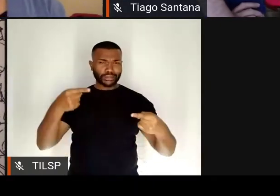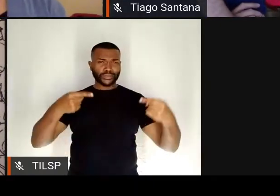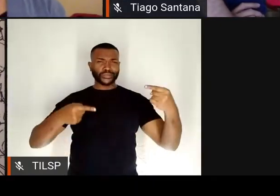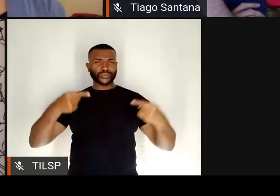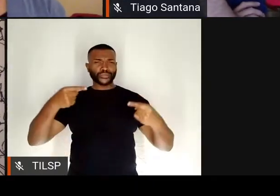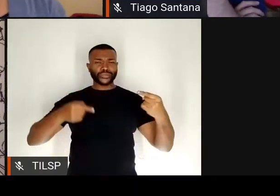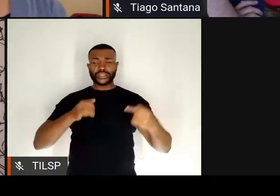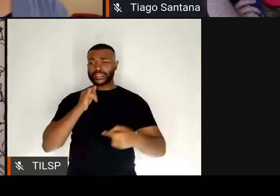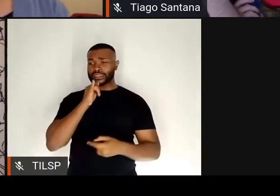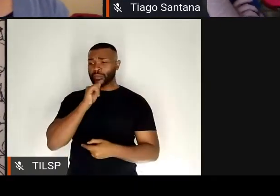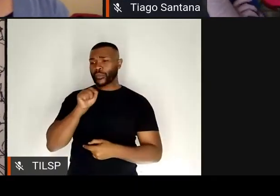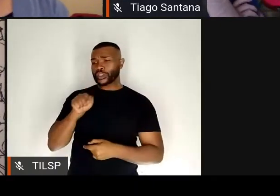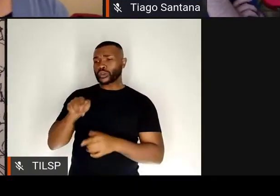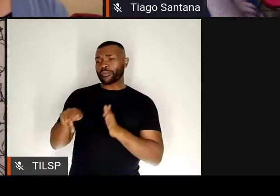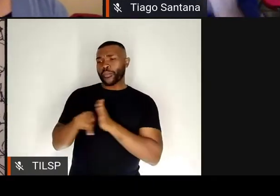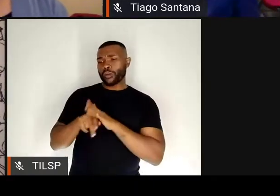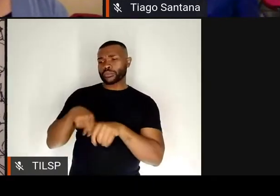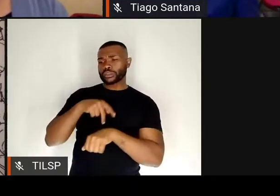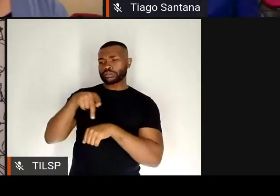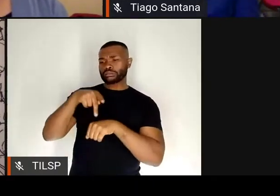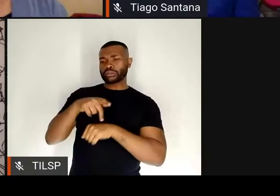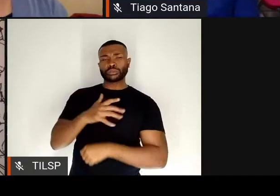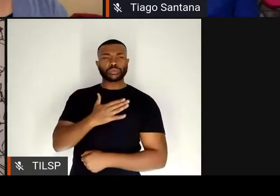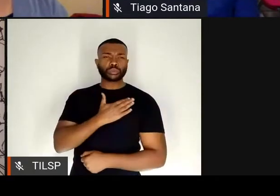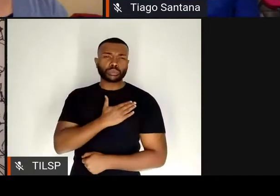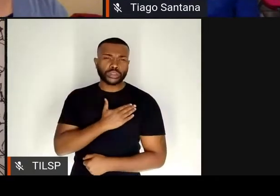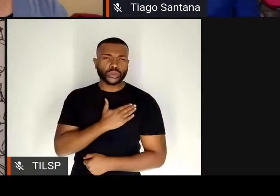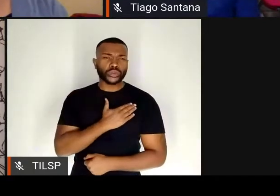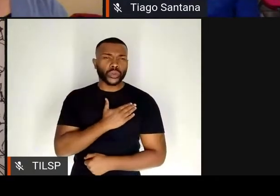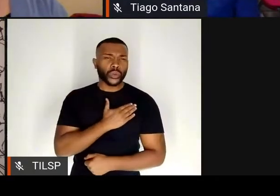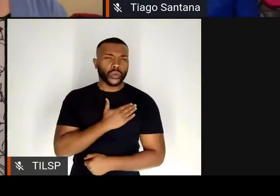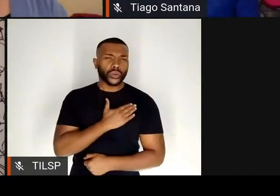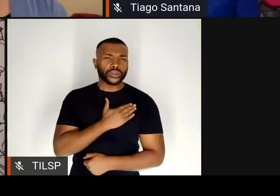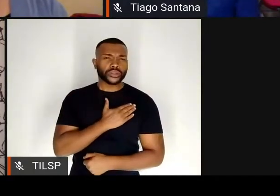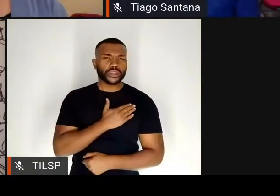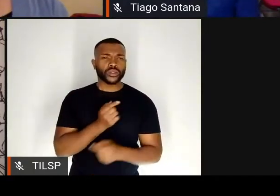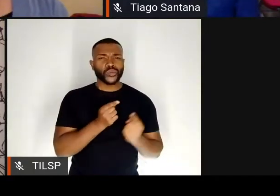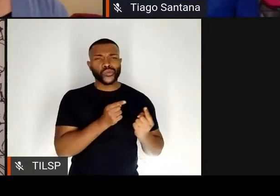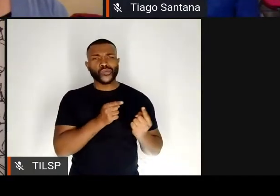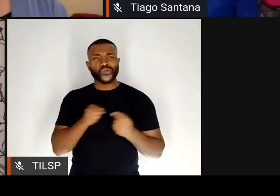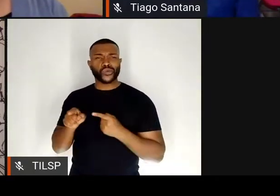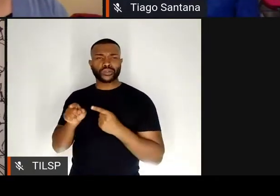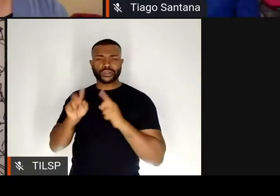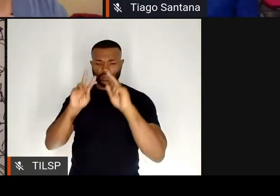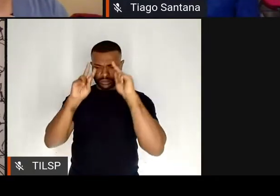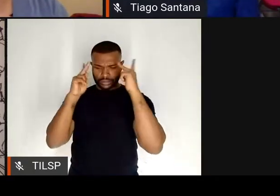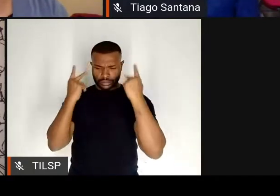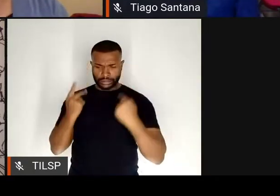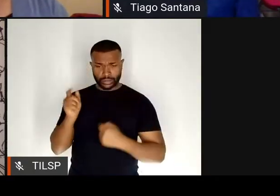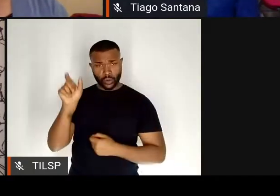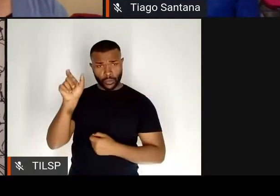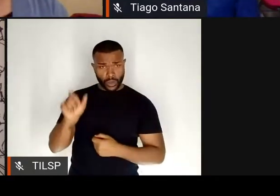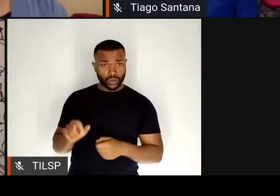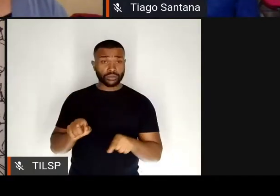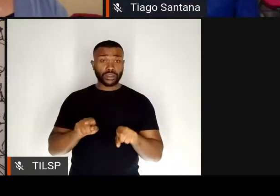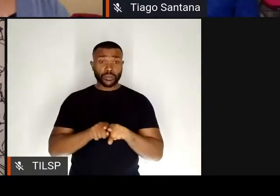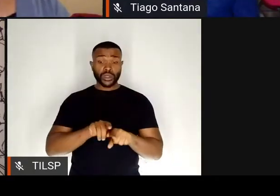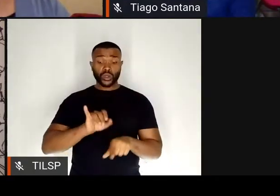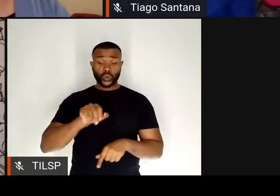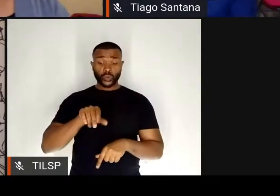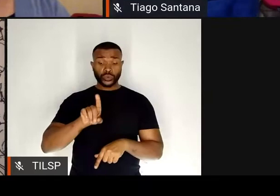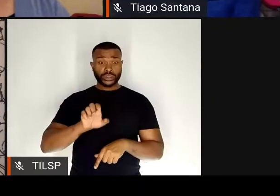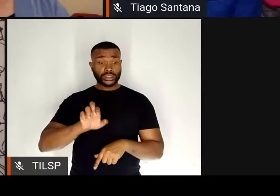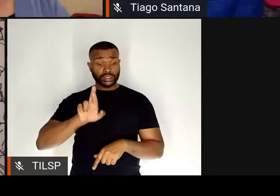posição patriota e que seria oposta à de um ser humano, né, e a que o Junger chamou, de